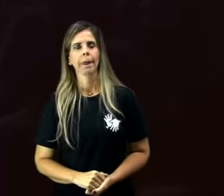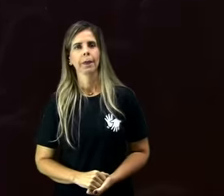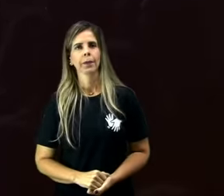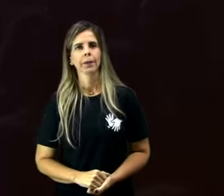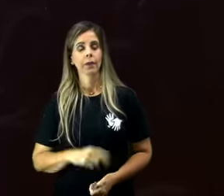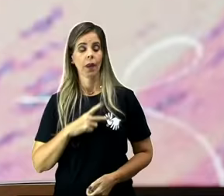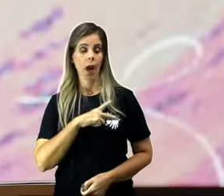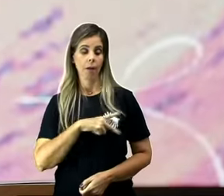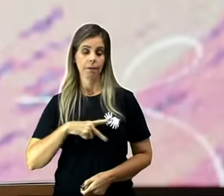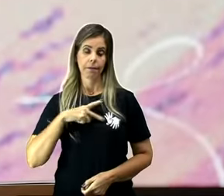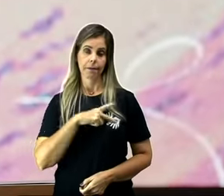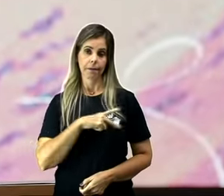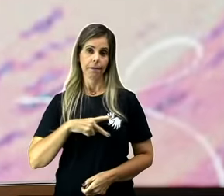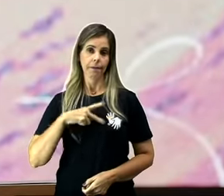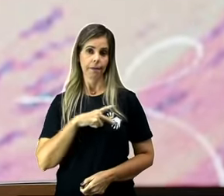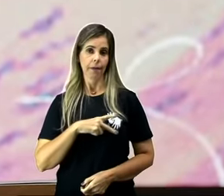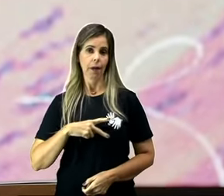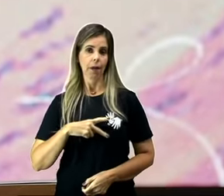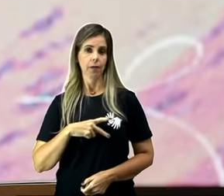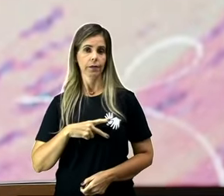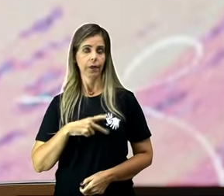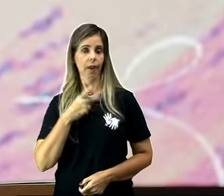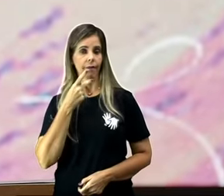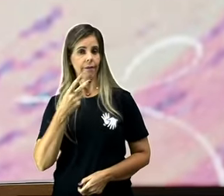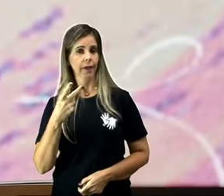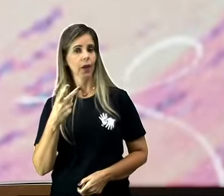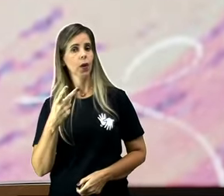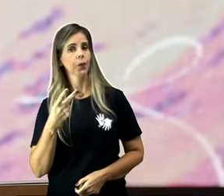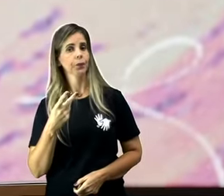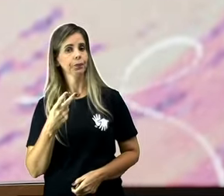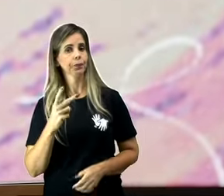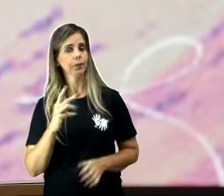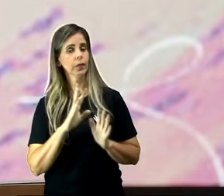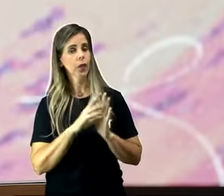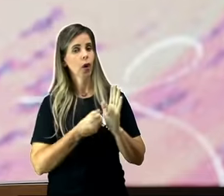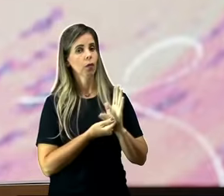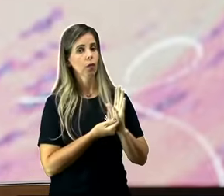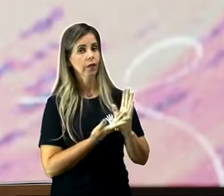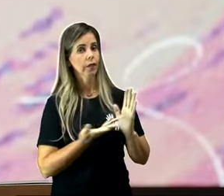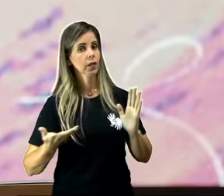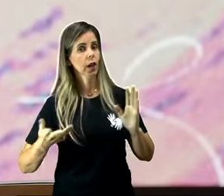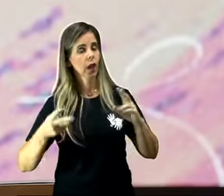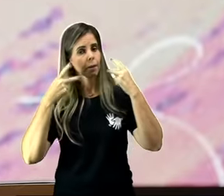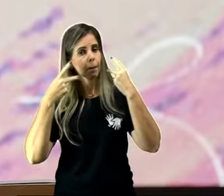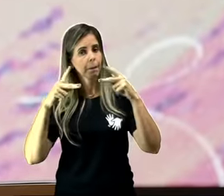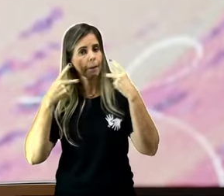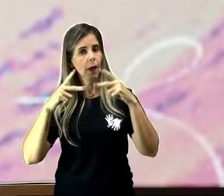Paulo disse: o evangelho que eu prego não consiste em palavras de vã e sabedoria, mas o poder de Deus.